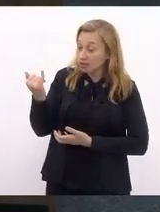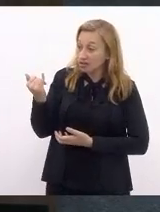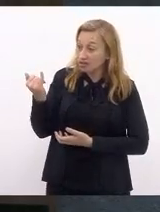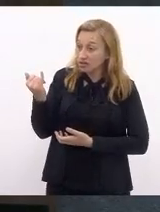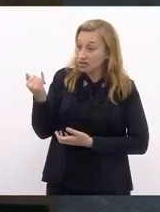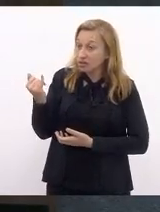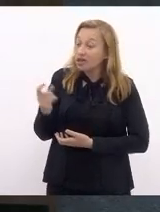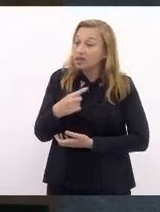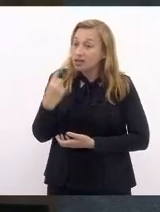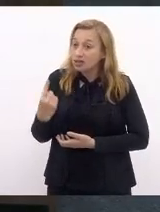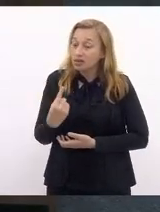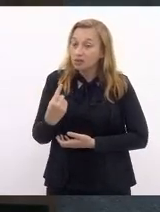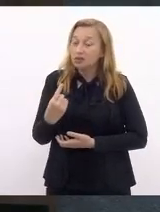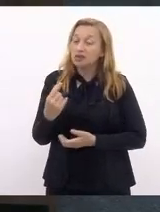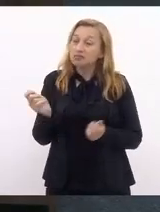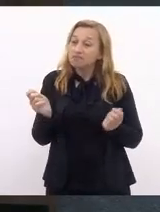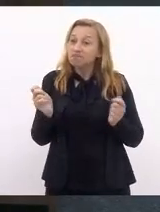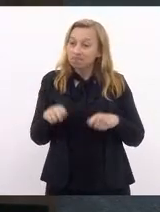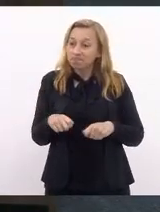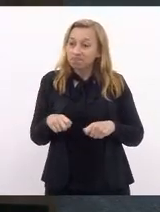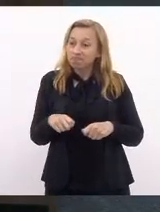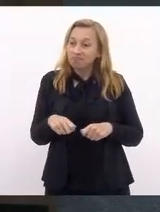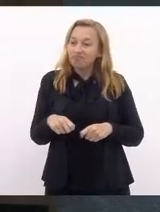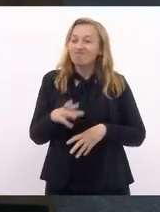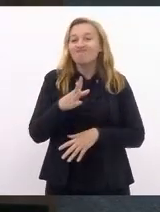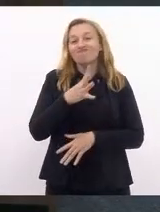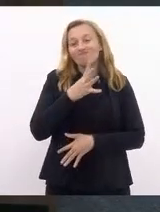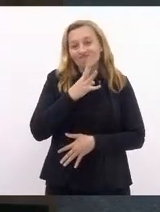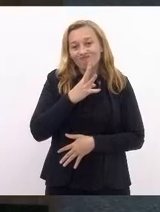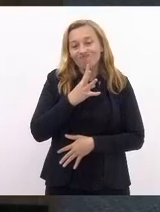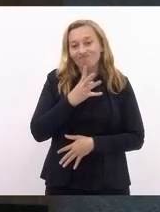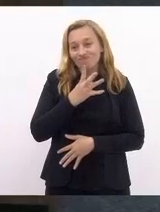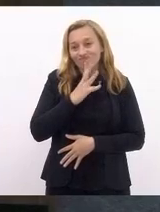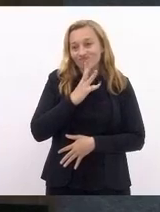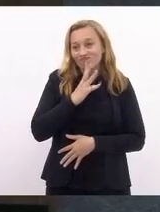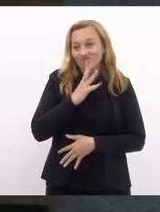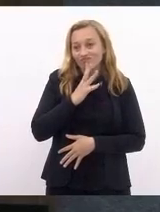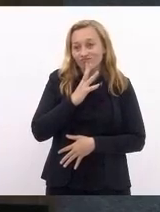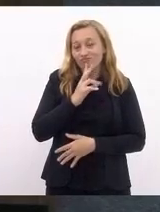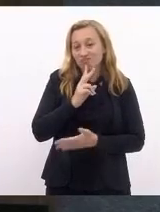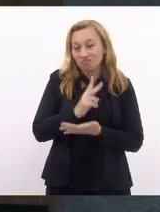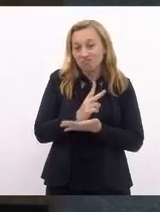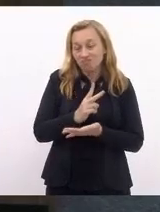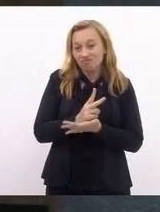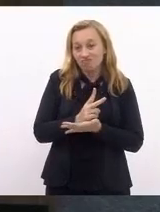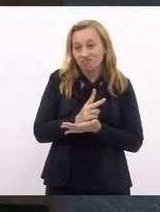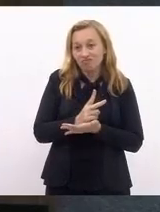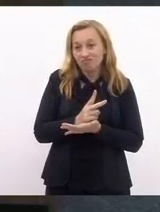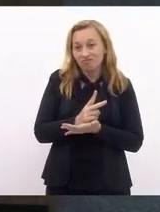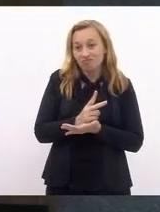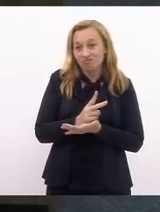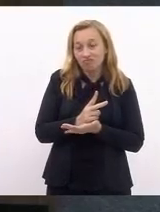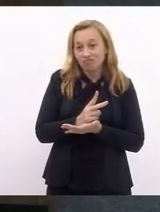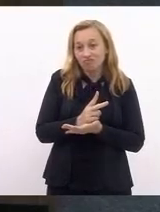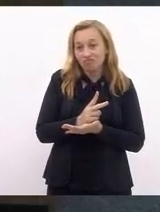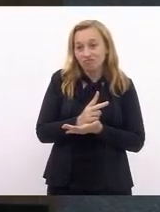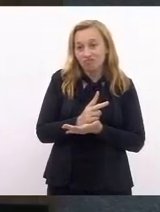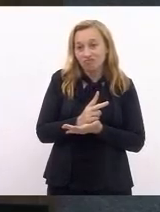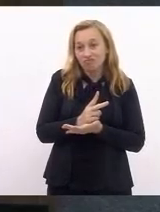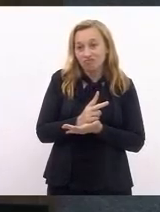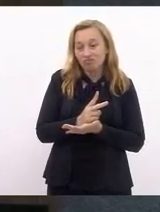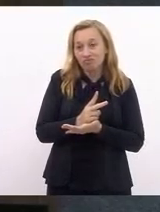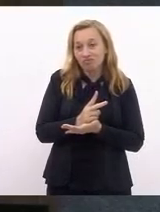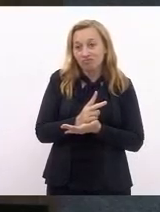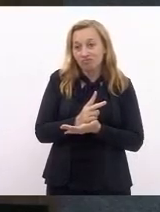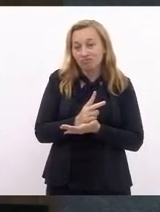que a gente seja capaz hei de reconhecer ainda que tardia de uma forma tardia